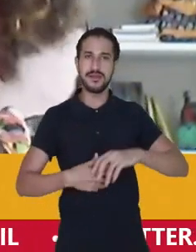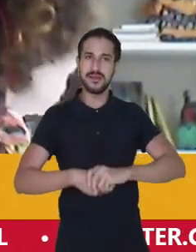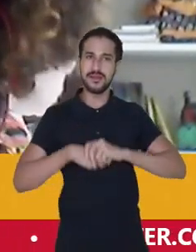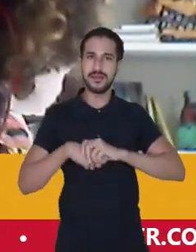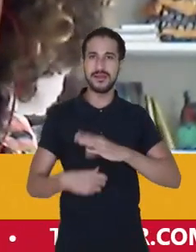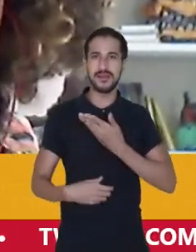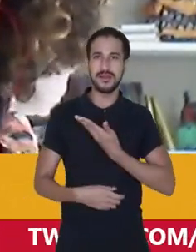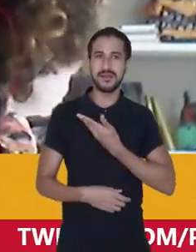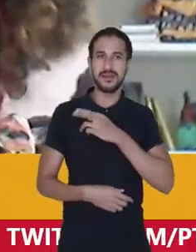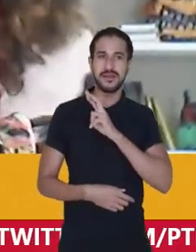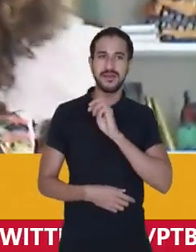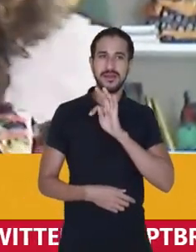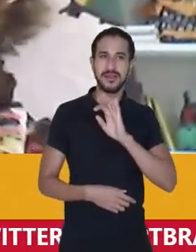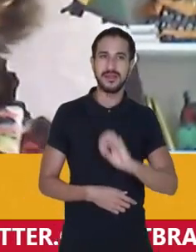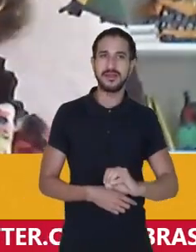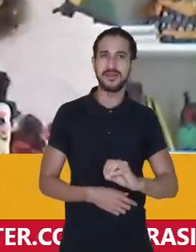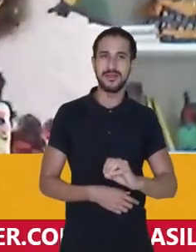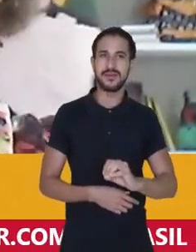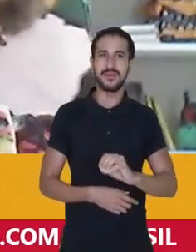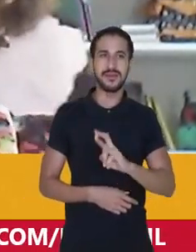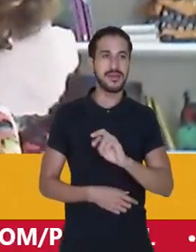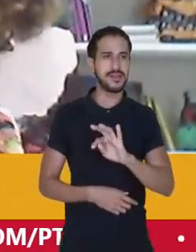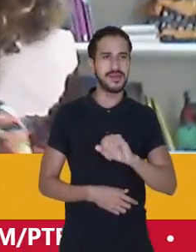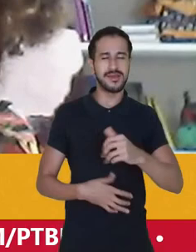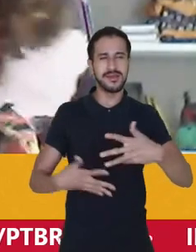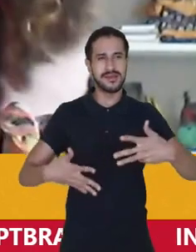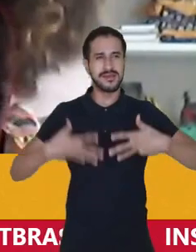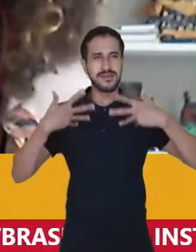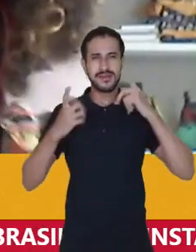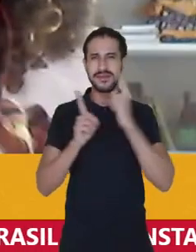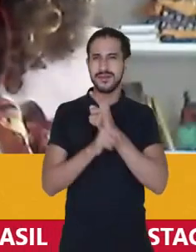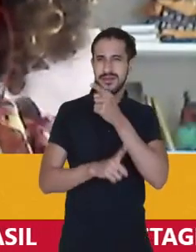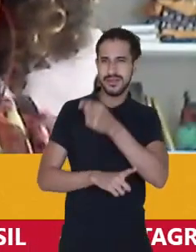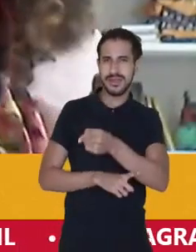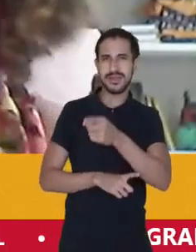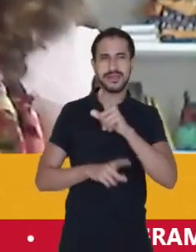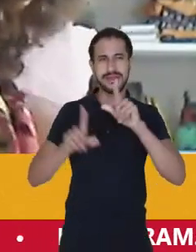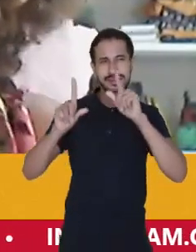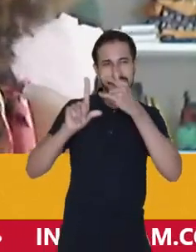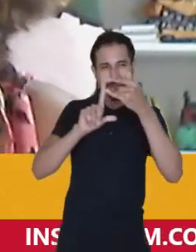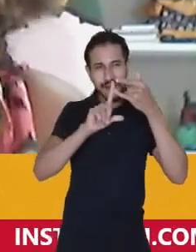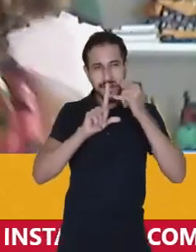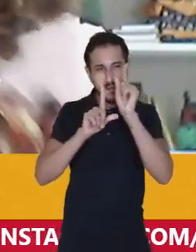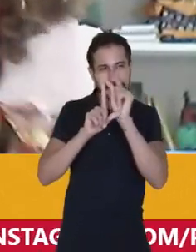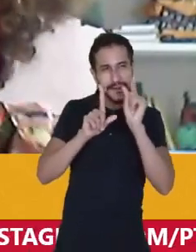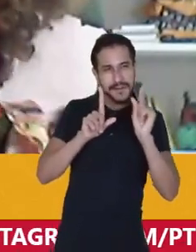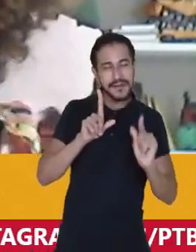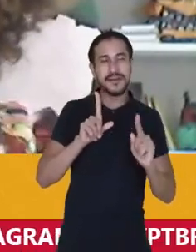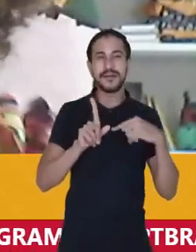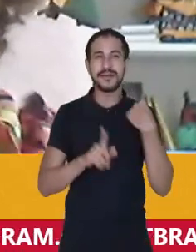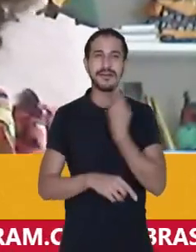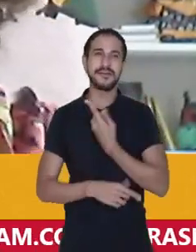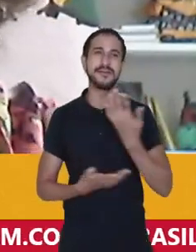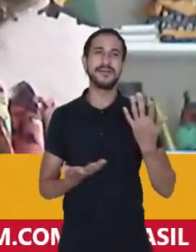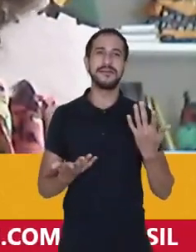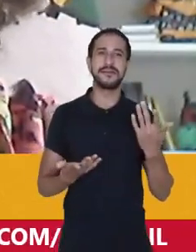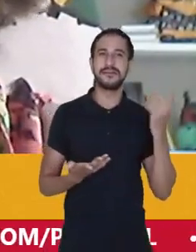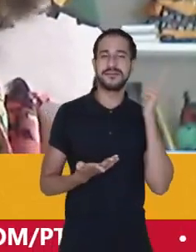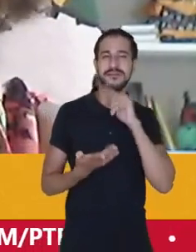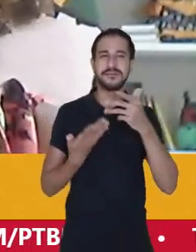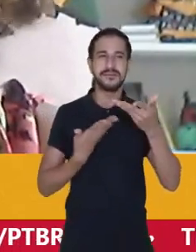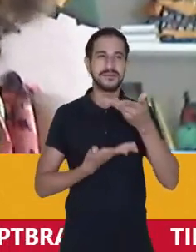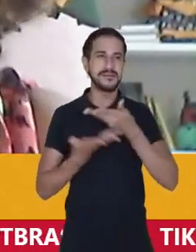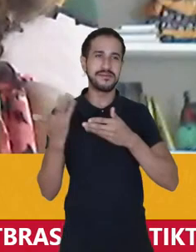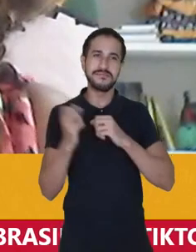Cumprimentar meu amigo Renato. Renato, é alegria te ver, pelo menos aqui pelas telas, né, Renato? Já que a gente não